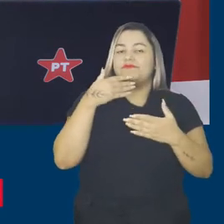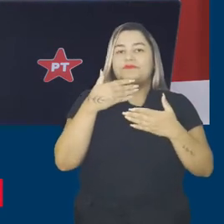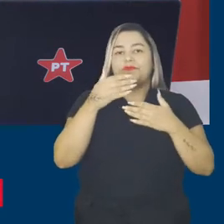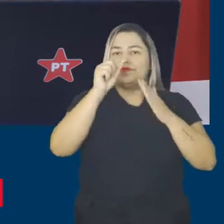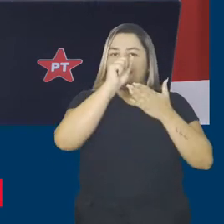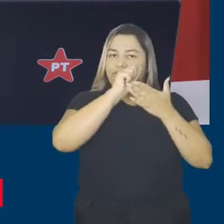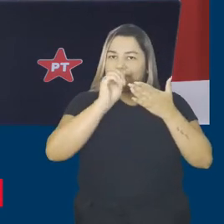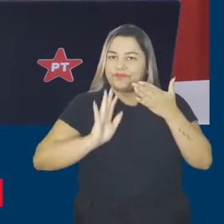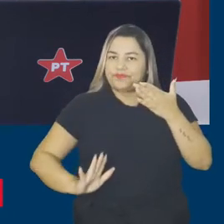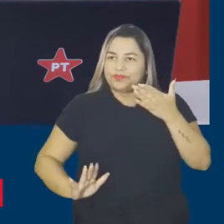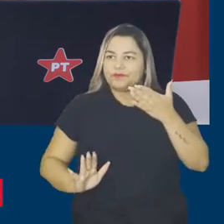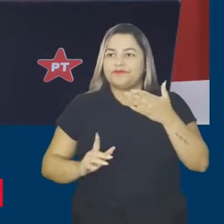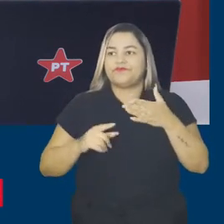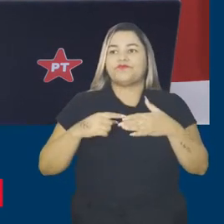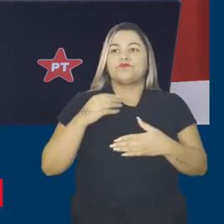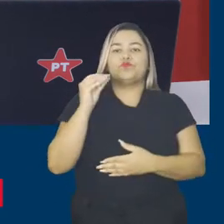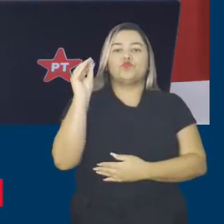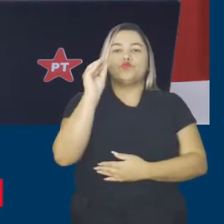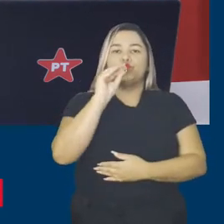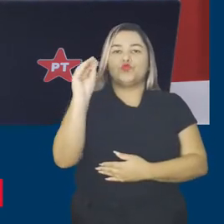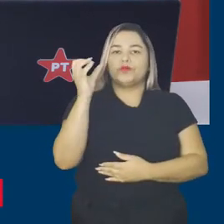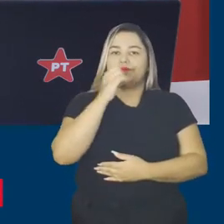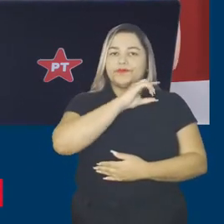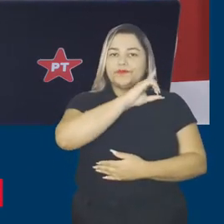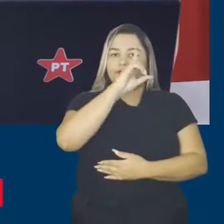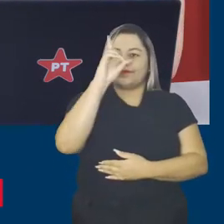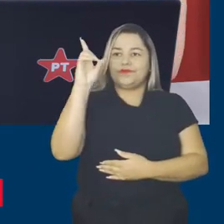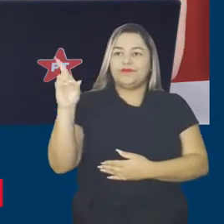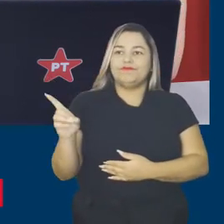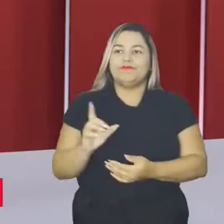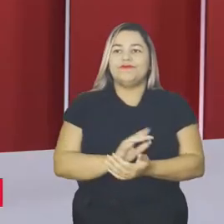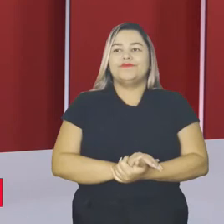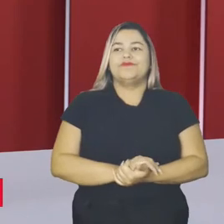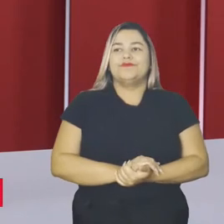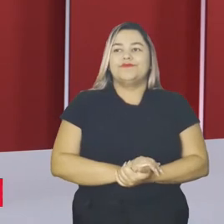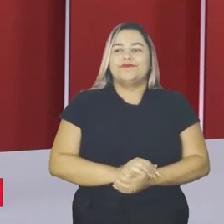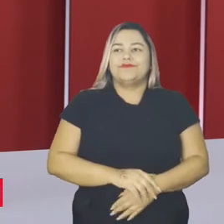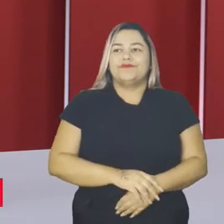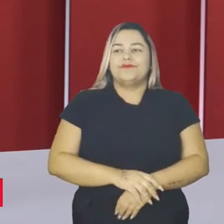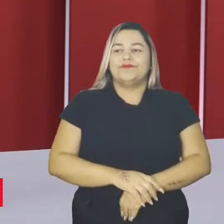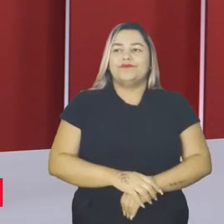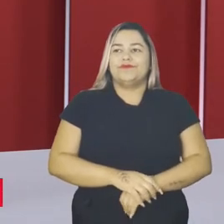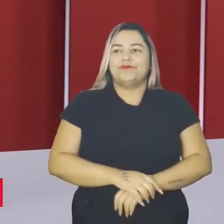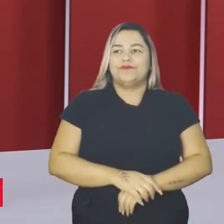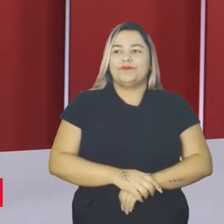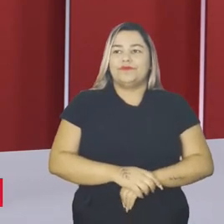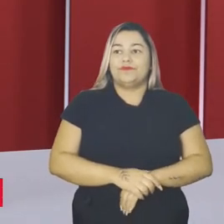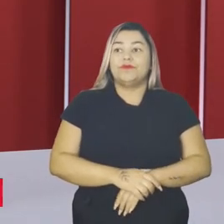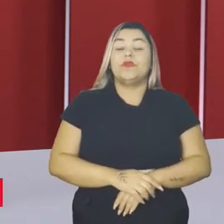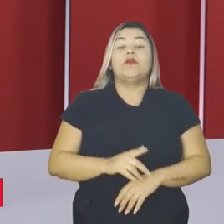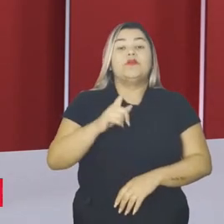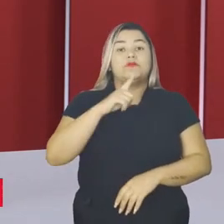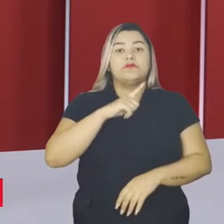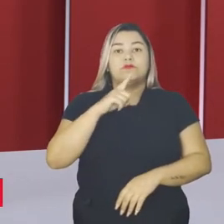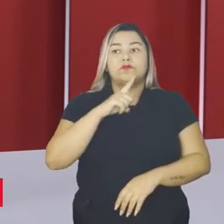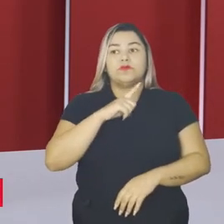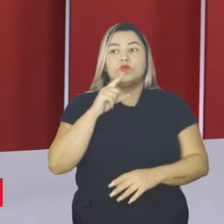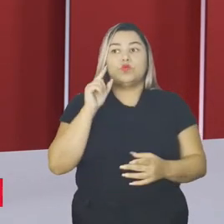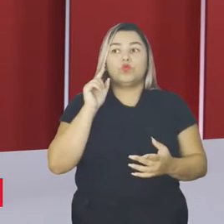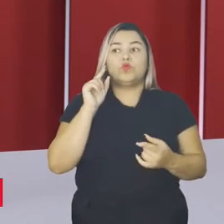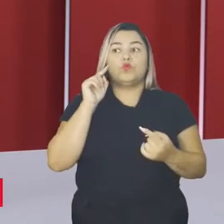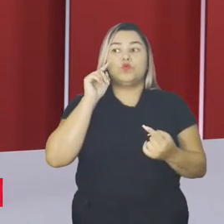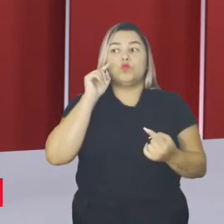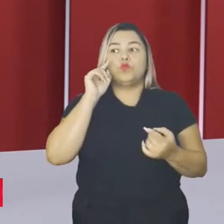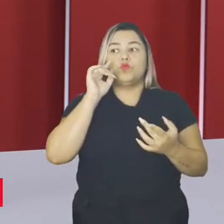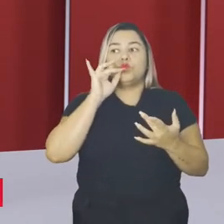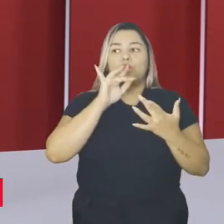da secretaria. Um beijo, bom dia. Pode deixar. Beijão. Tchau. Tchau. E tem mais um contato aqui, gente, para